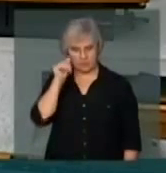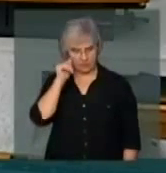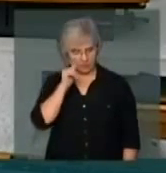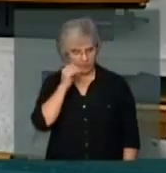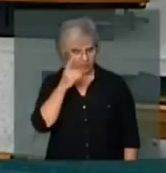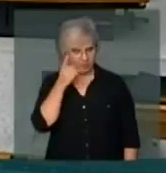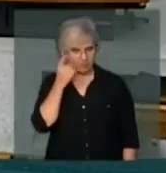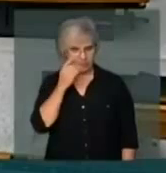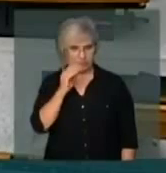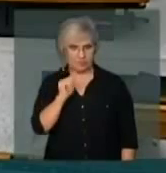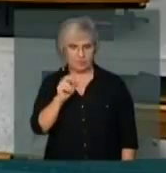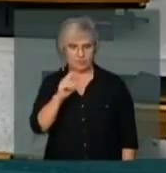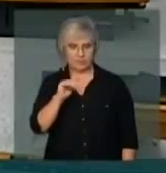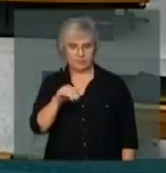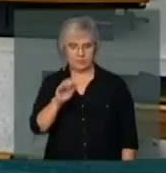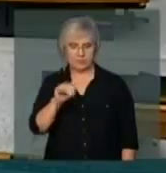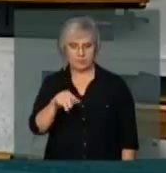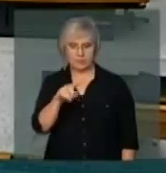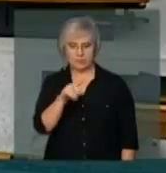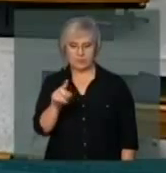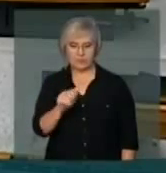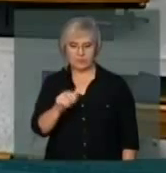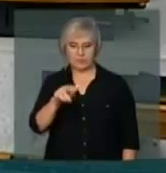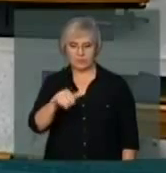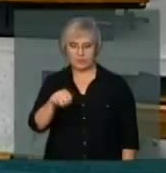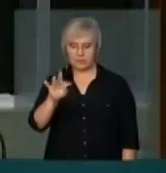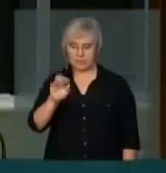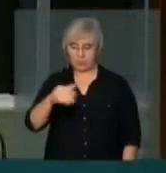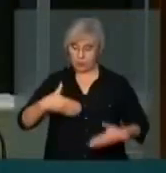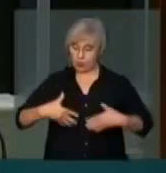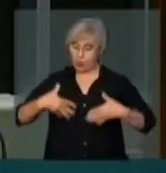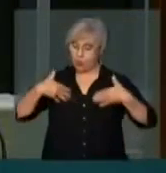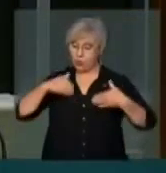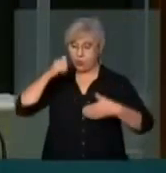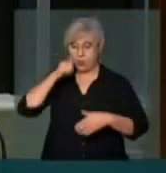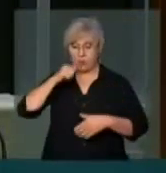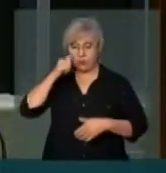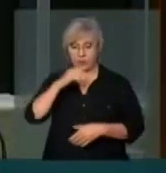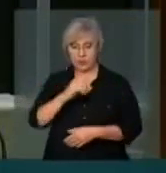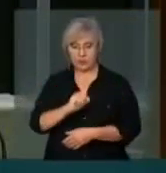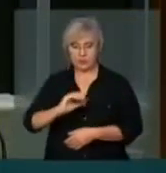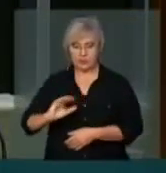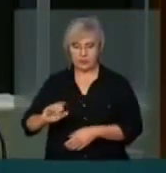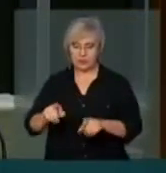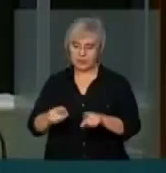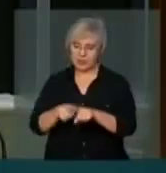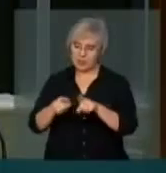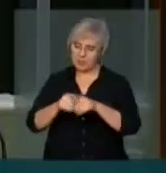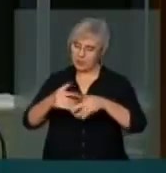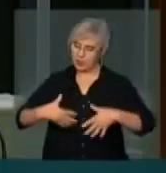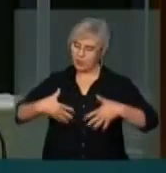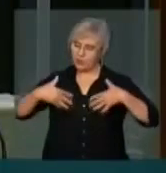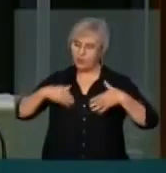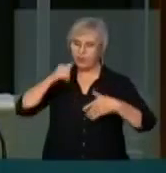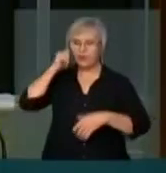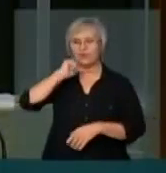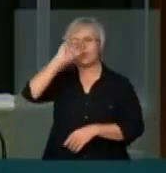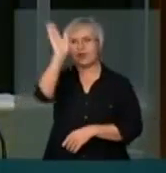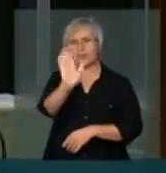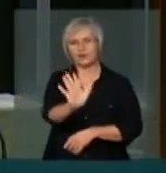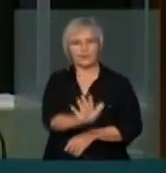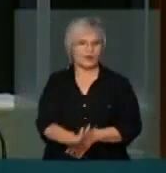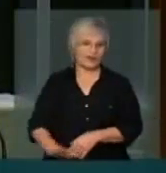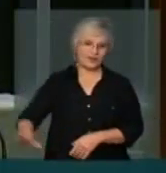Carmen Zanotto, que não é apenas o orgulho das mulheres catarinenses, mas o orgulho das mulheres